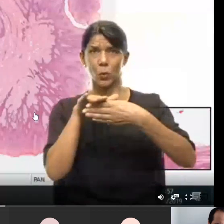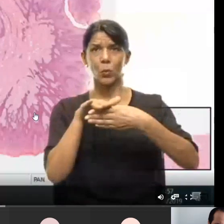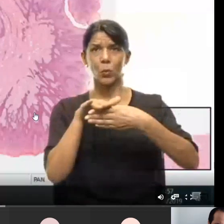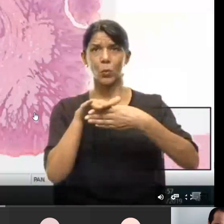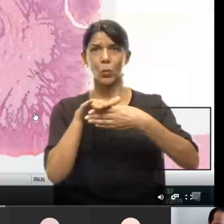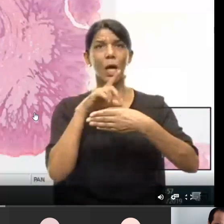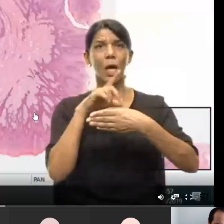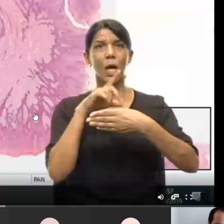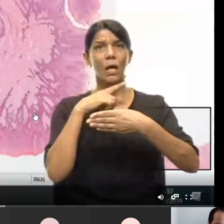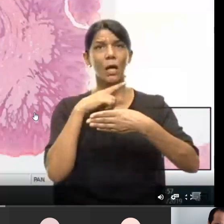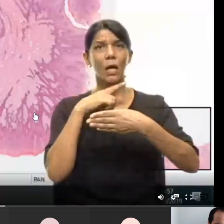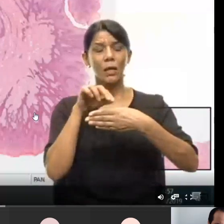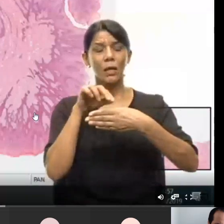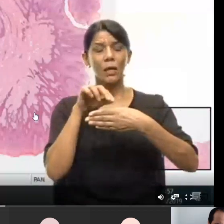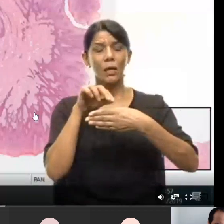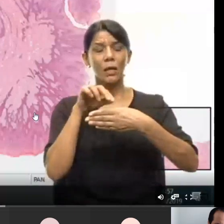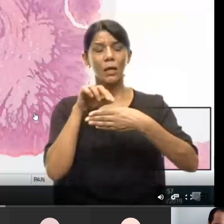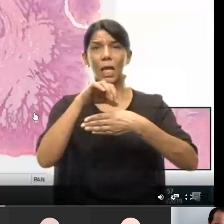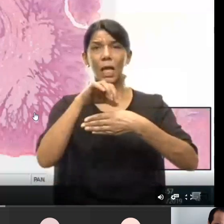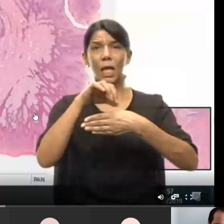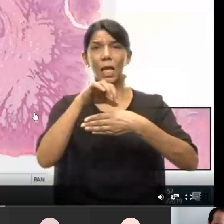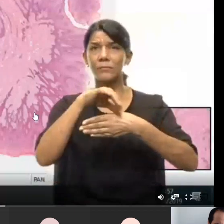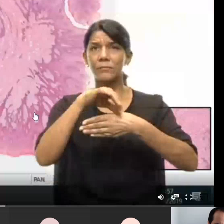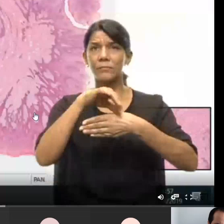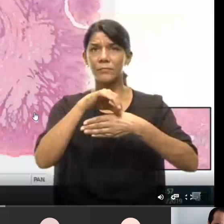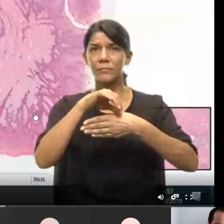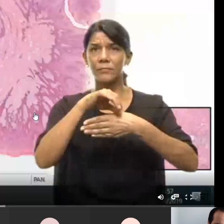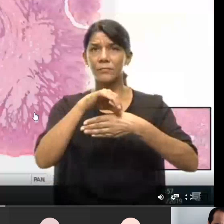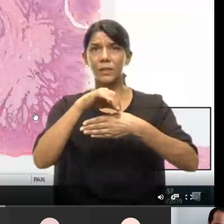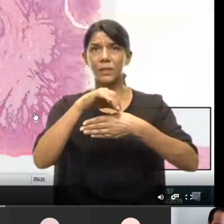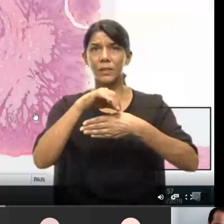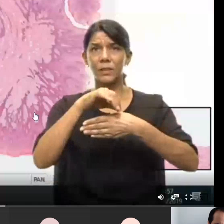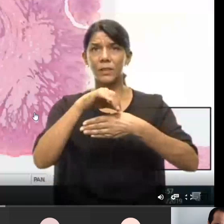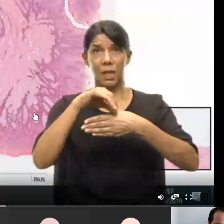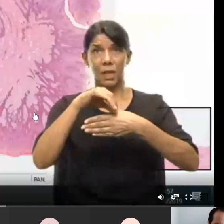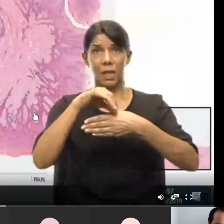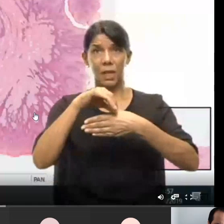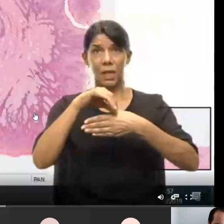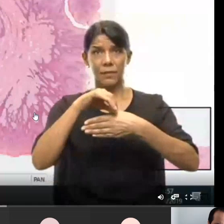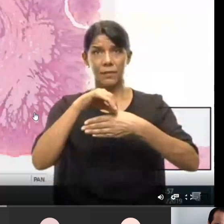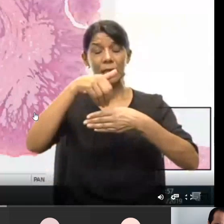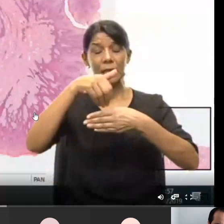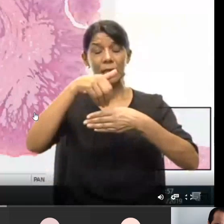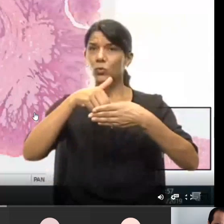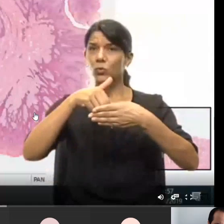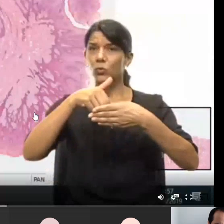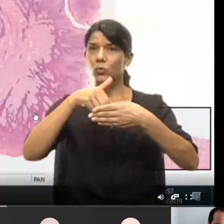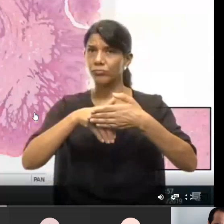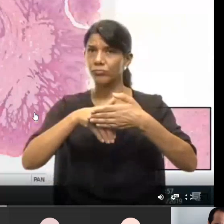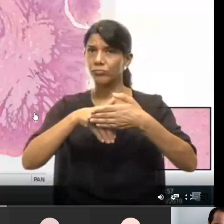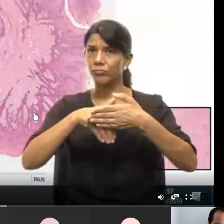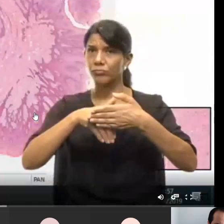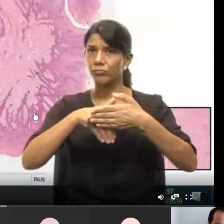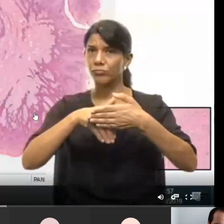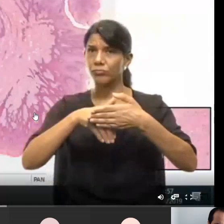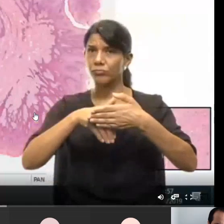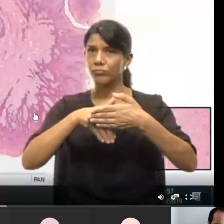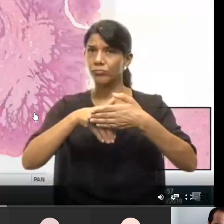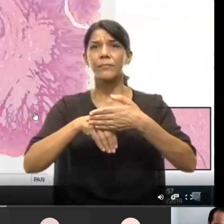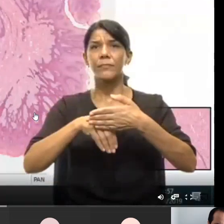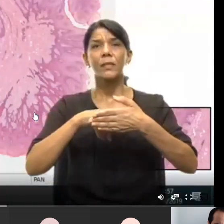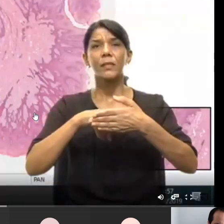pele e aqui, de um crescimento interno, né, de dentro para fora,